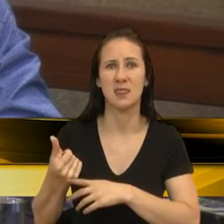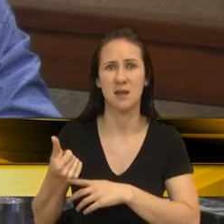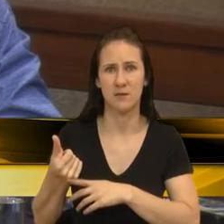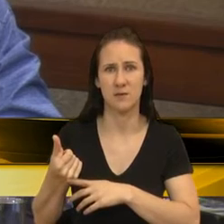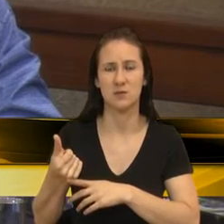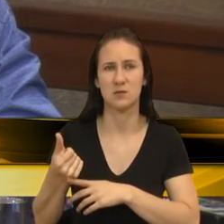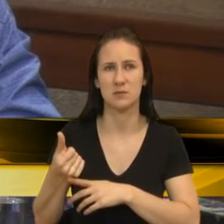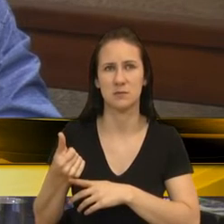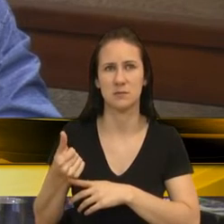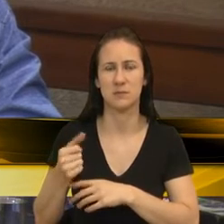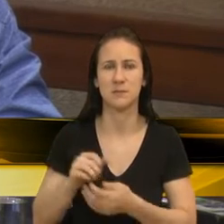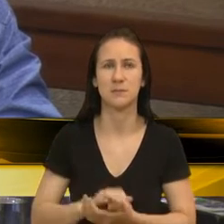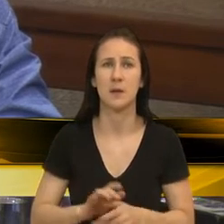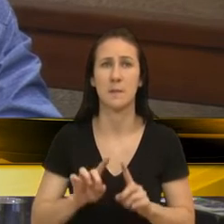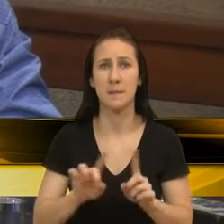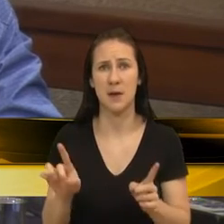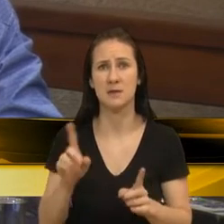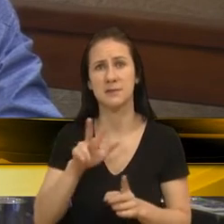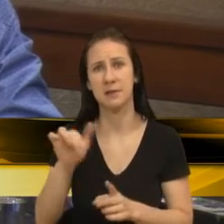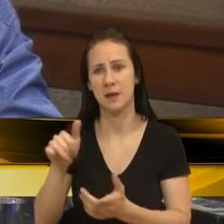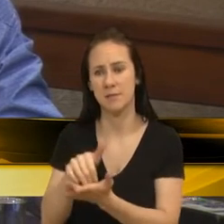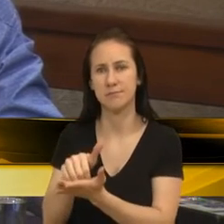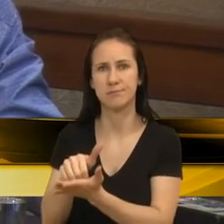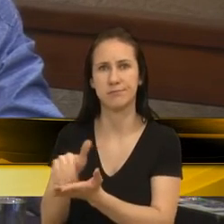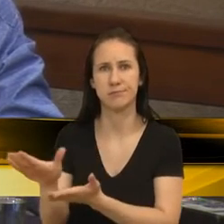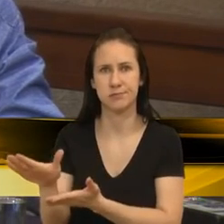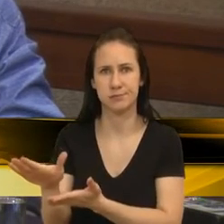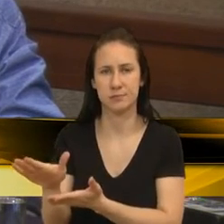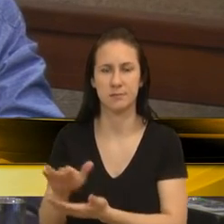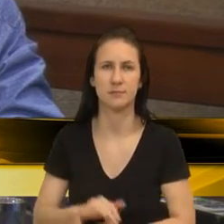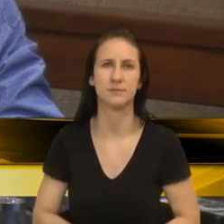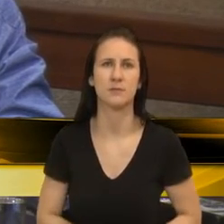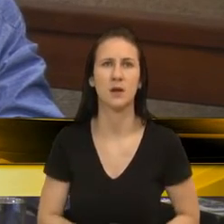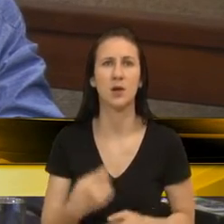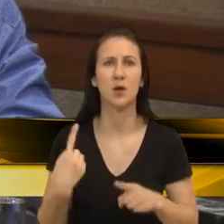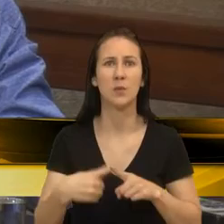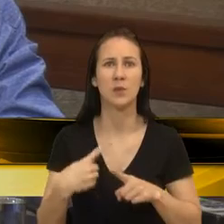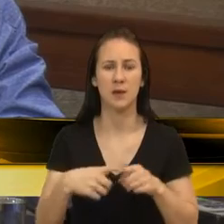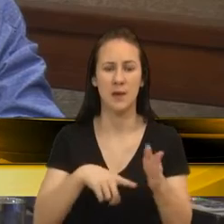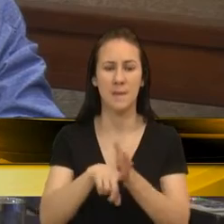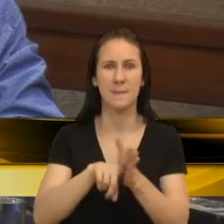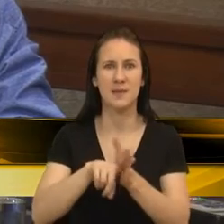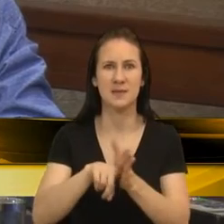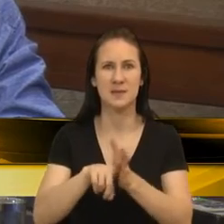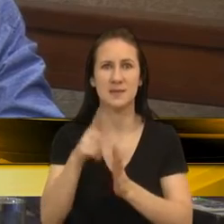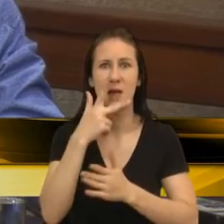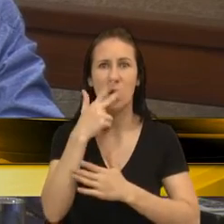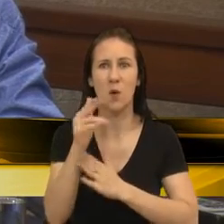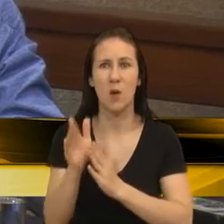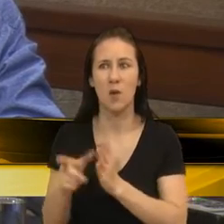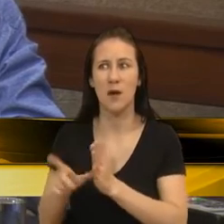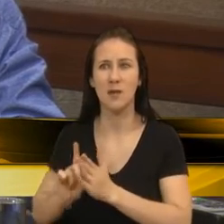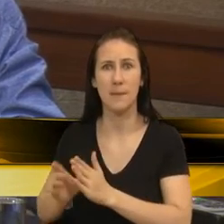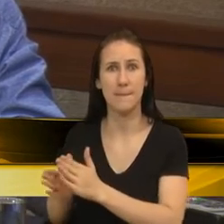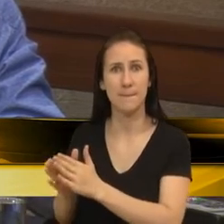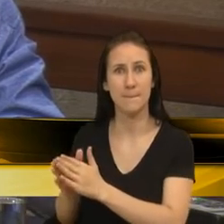demitir. Vão demitir. Por quê? Porque essa pesquisa foi encomendada para respaldar uma